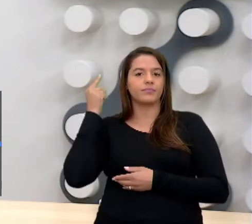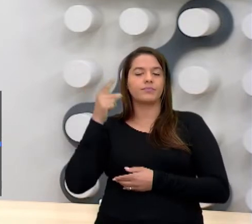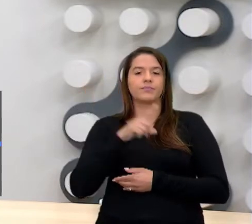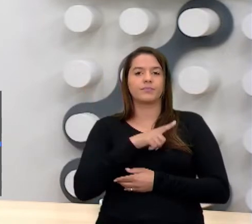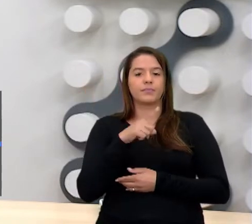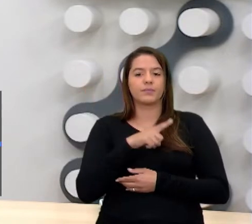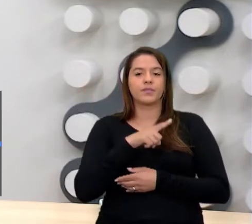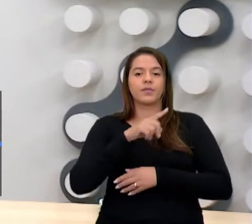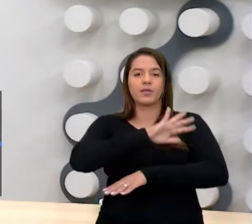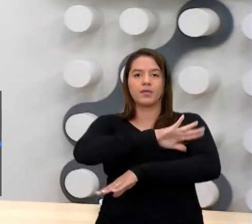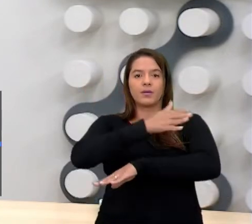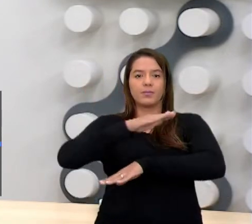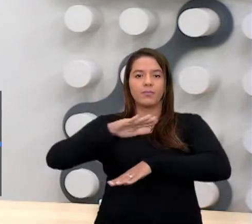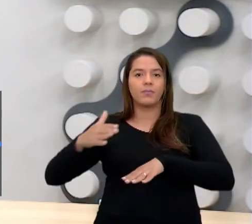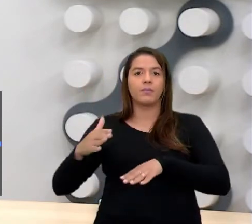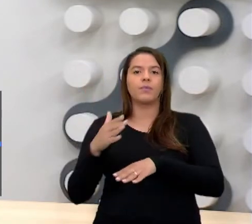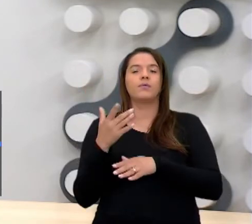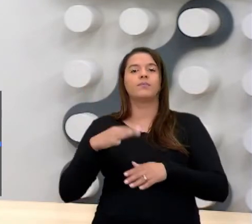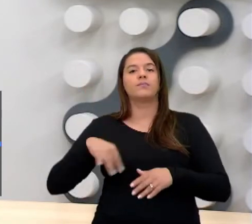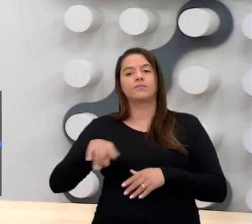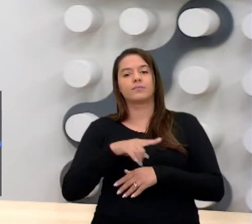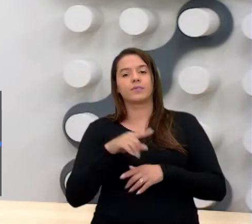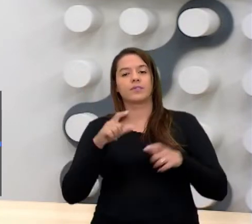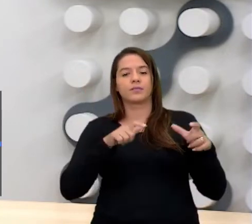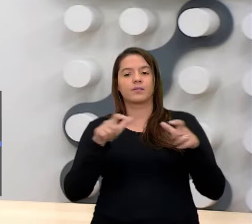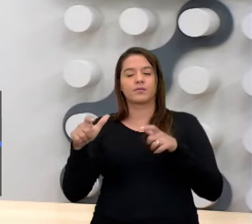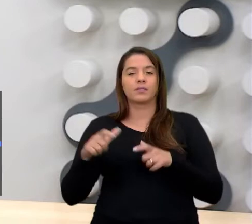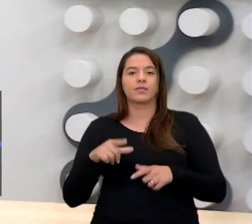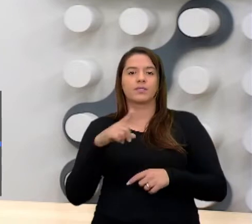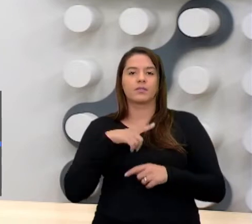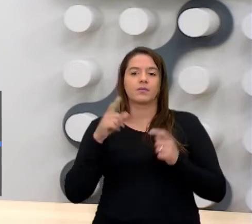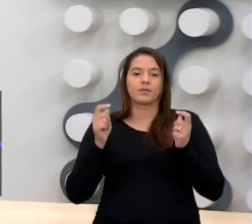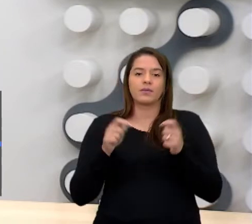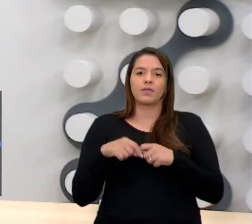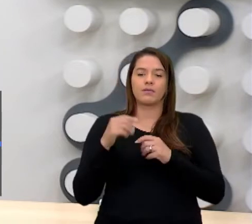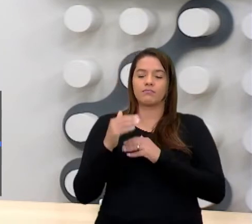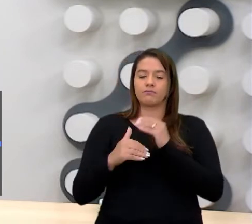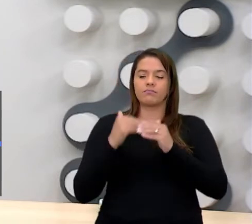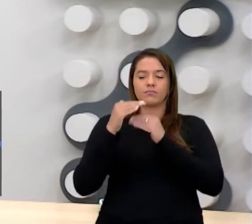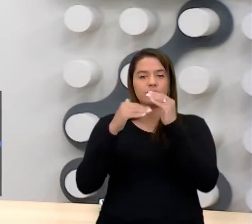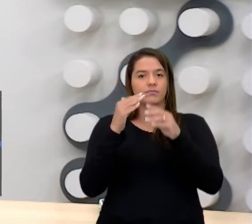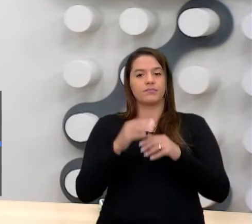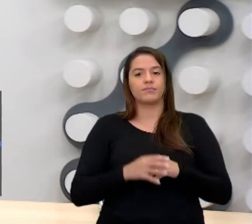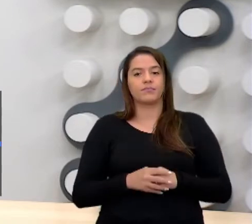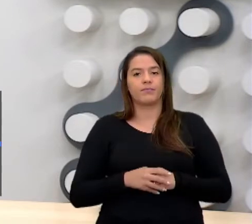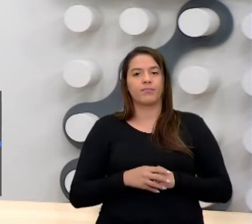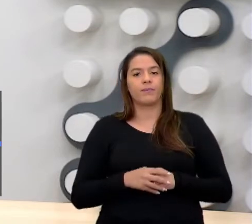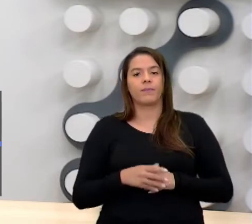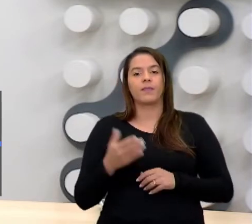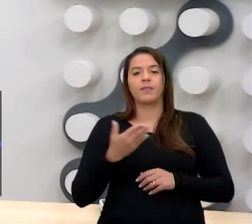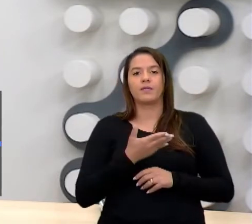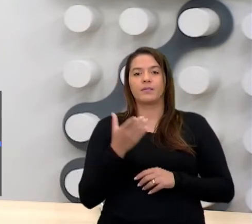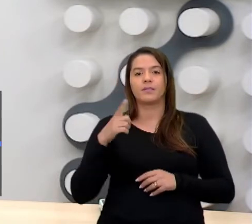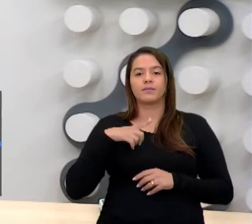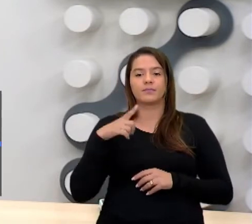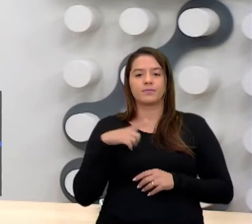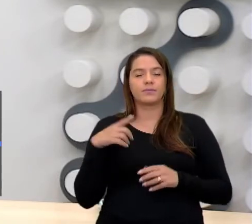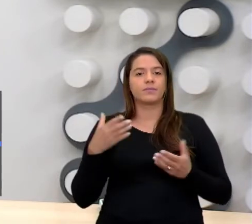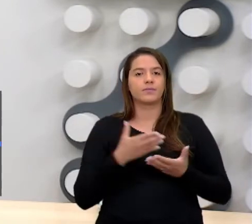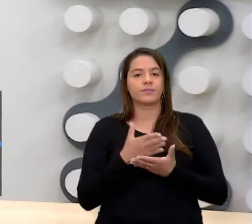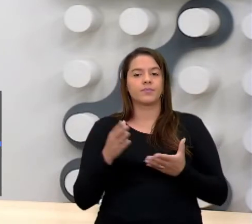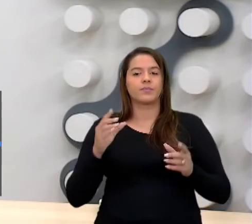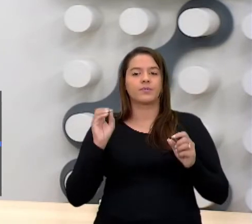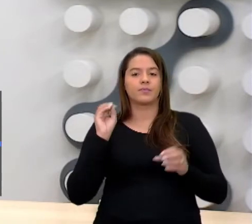aí morros, vales, né, que proporcionam esse processo de epirogênese, né? Na verdade, esse processo de epirogênese, que é um processo